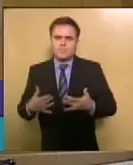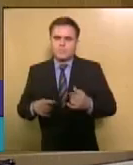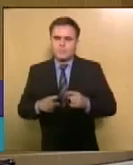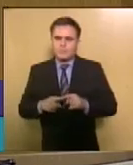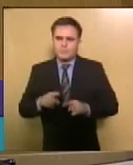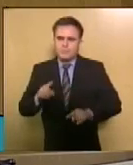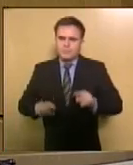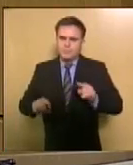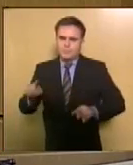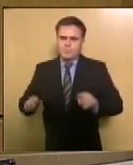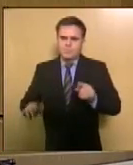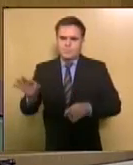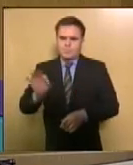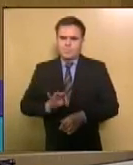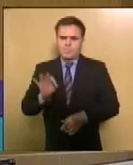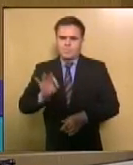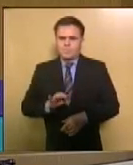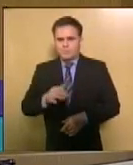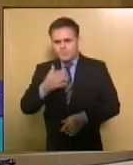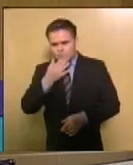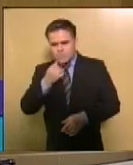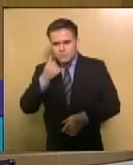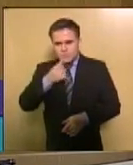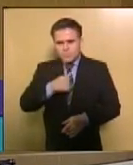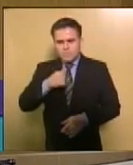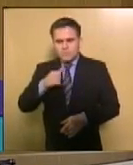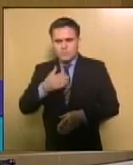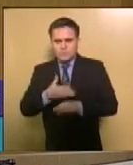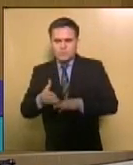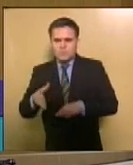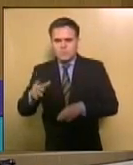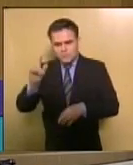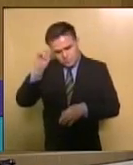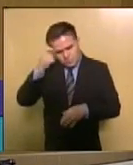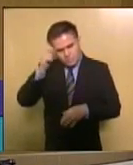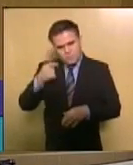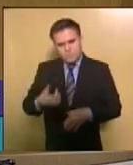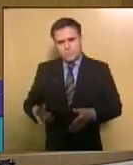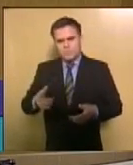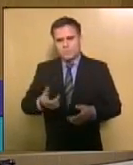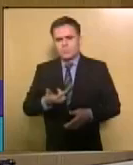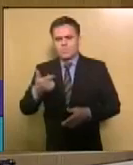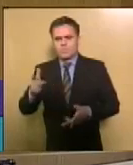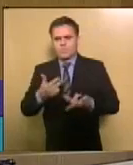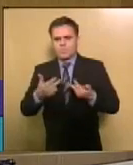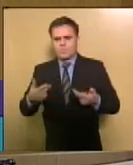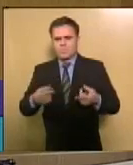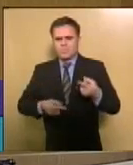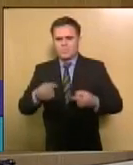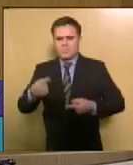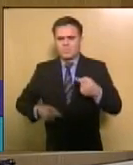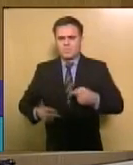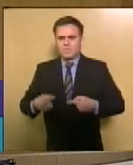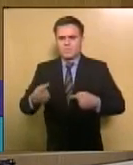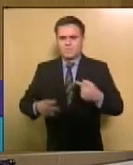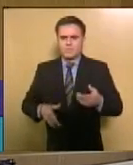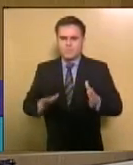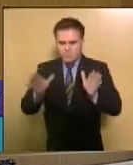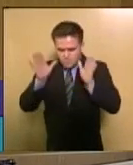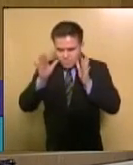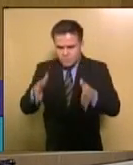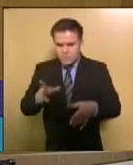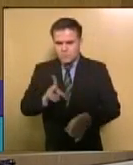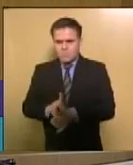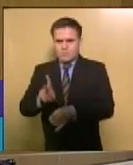das taxas de homicídio de mulheres brancas e negras que eu acho que esse é um outro componente quando a gente vai discutir eh políticas com foco no atendimento